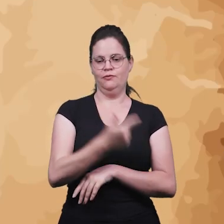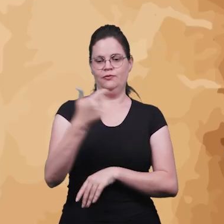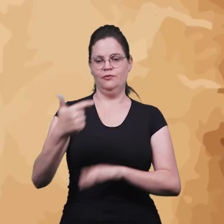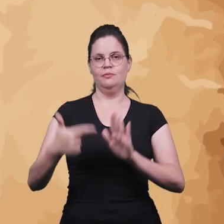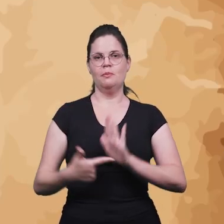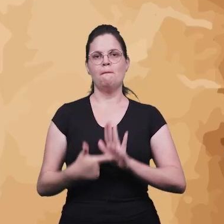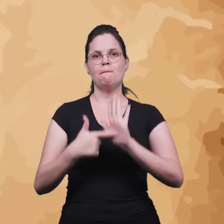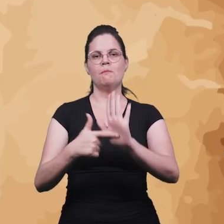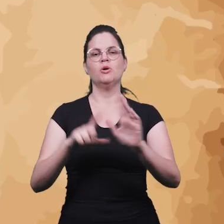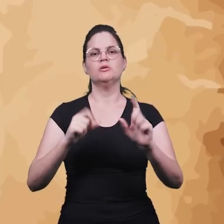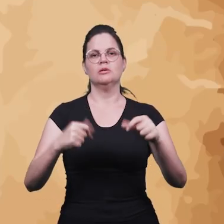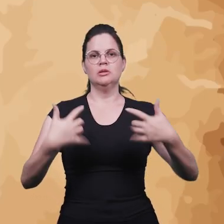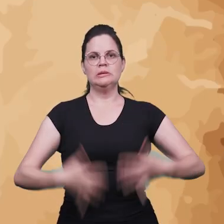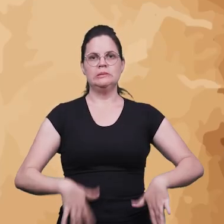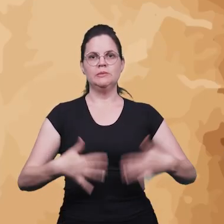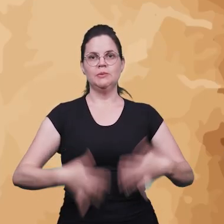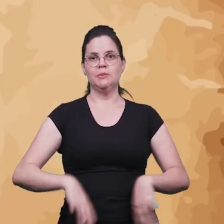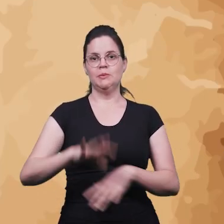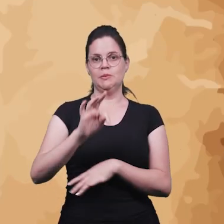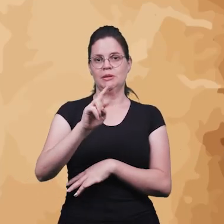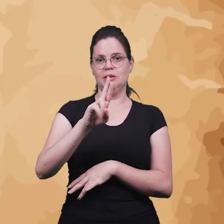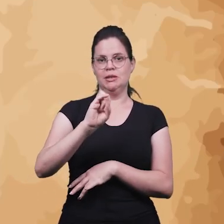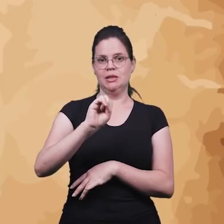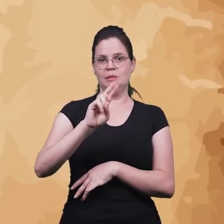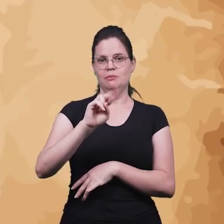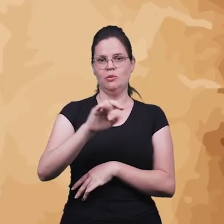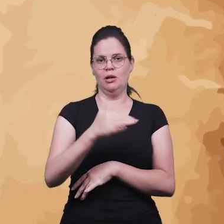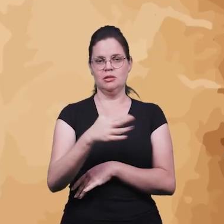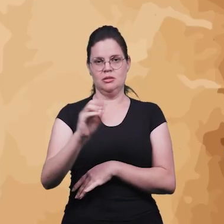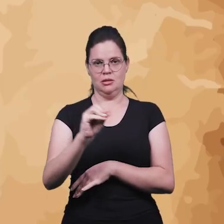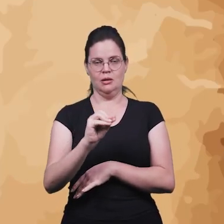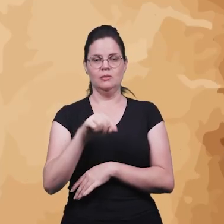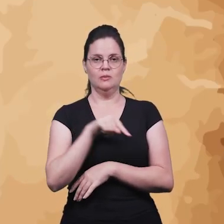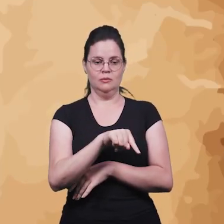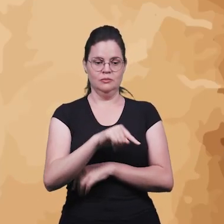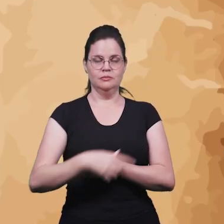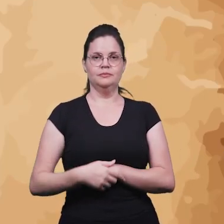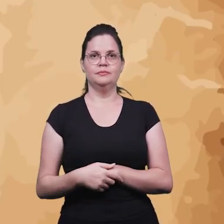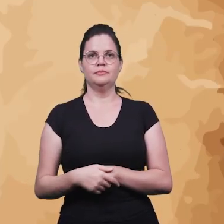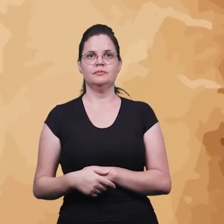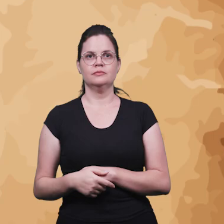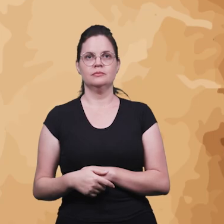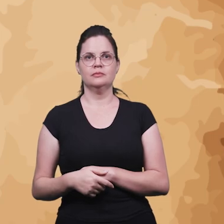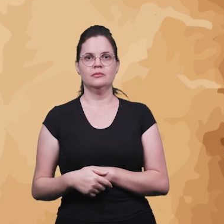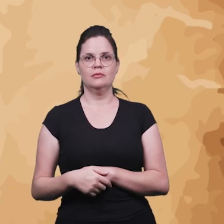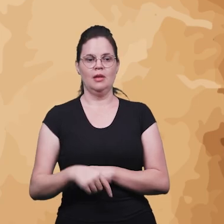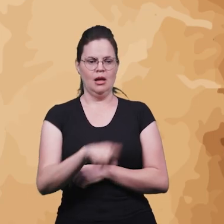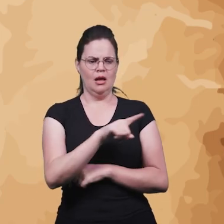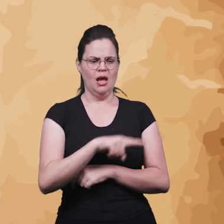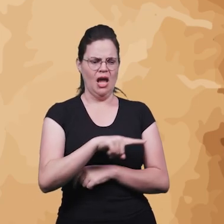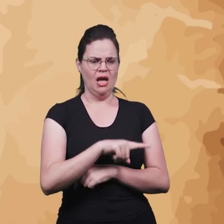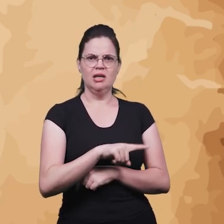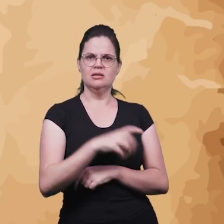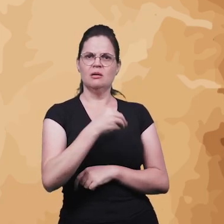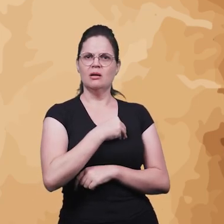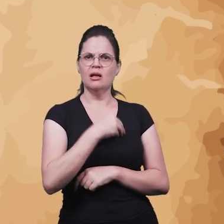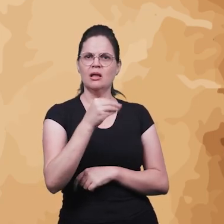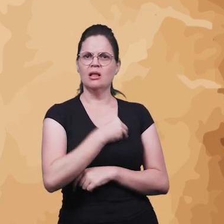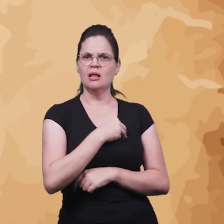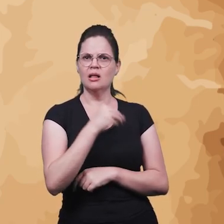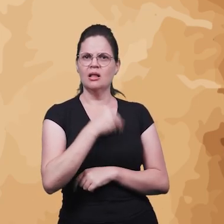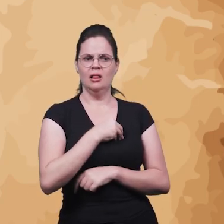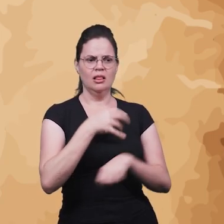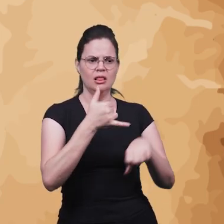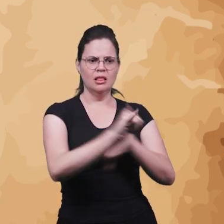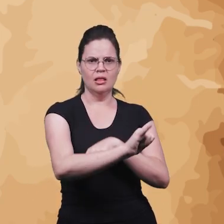da grande tribulação, ou de uma grande tribulação, os que adulteram. Ou seja,